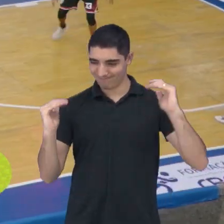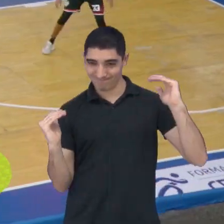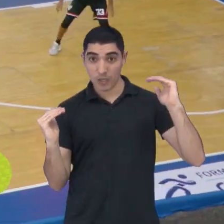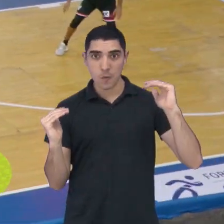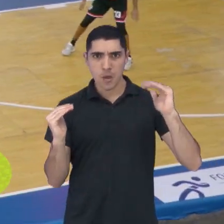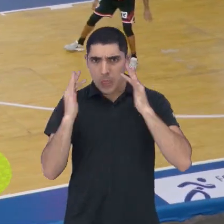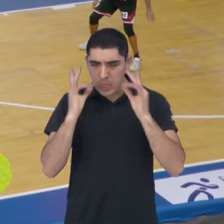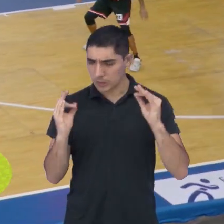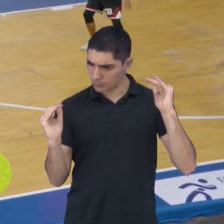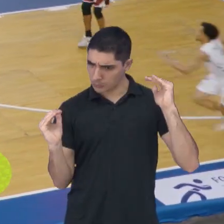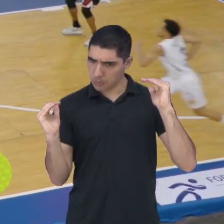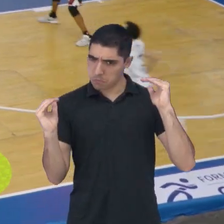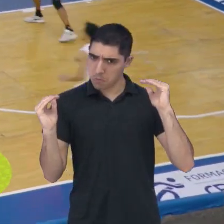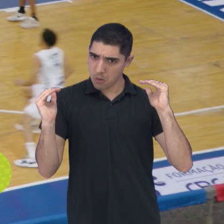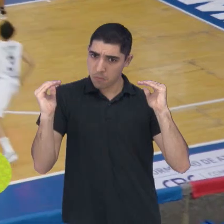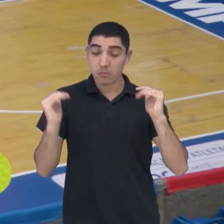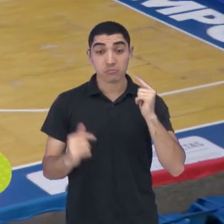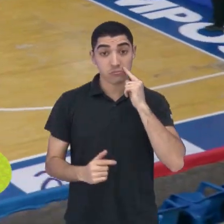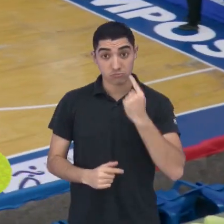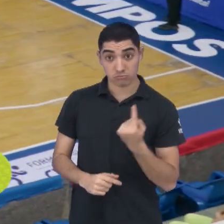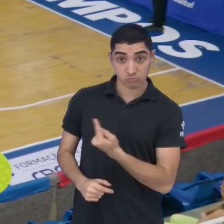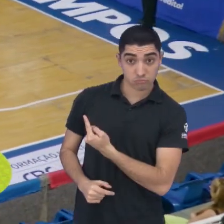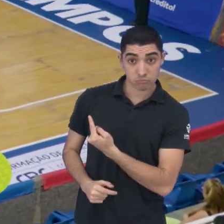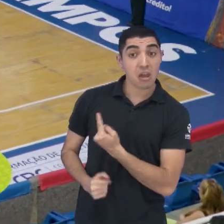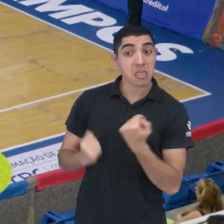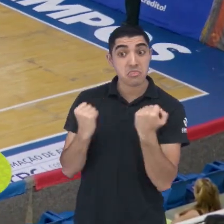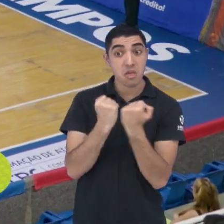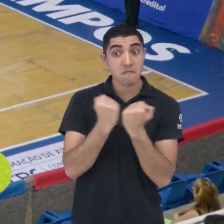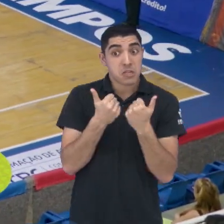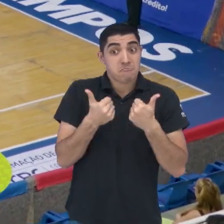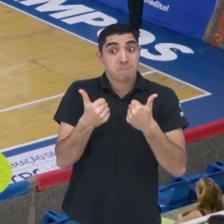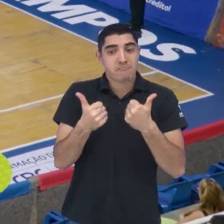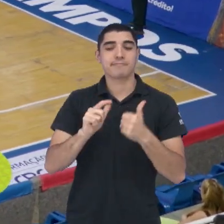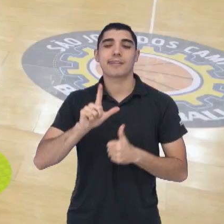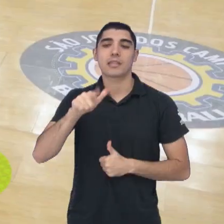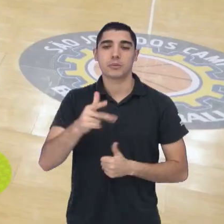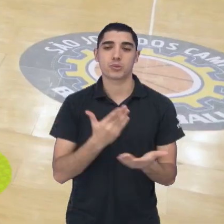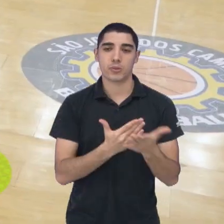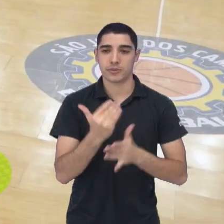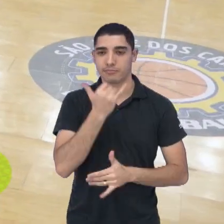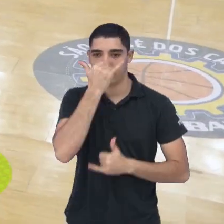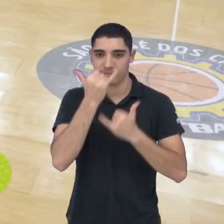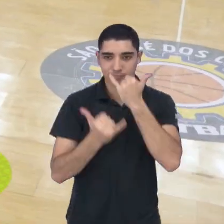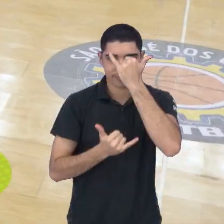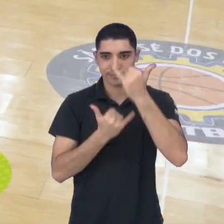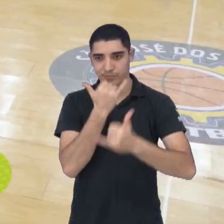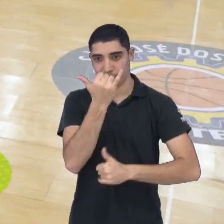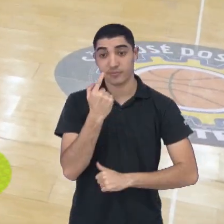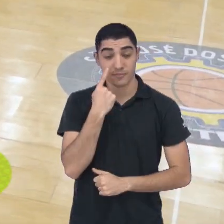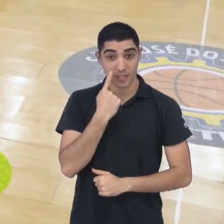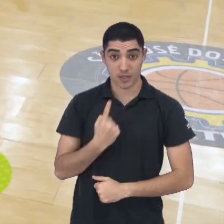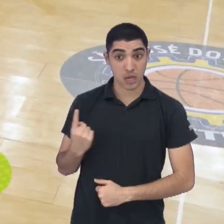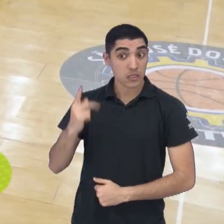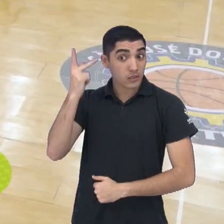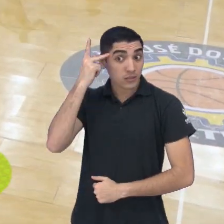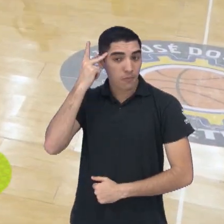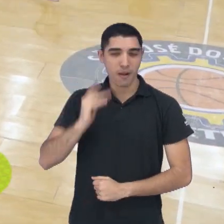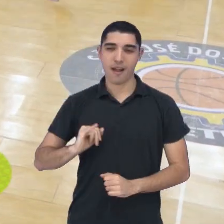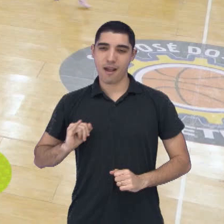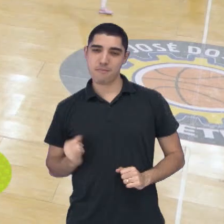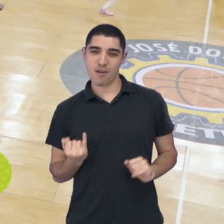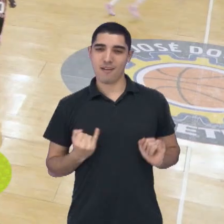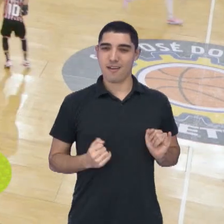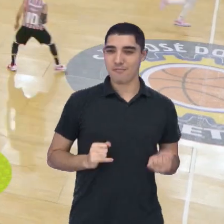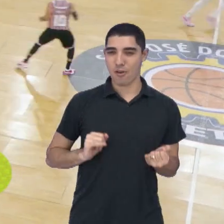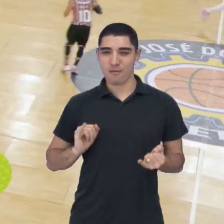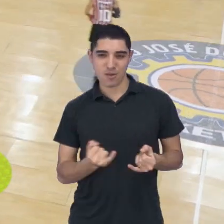atento. Nos primeiros minutos, a defesa funcionou, mas apareceram os erros. O São Paulo aproveitava as oportunidades